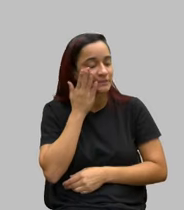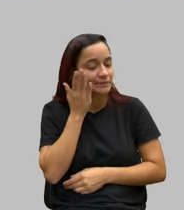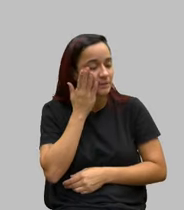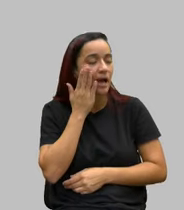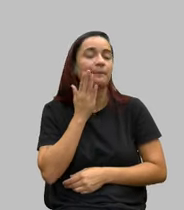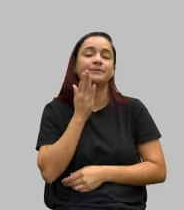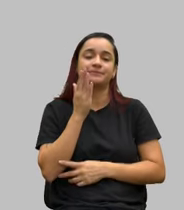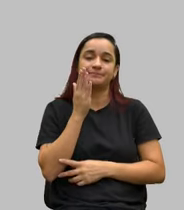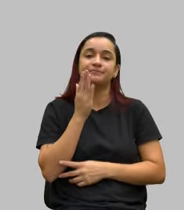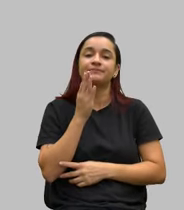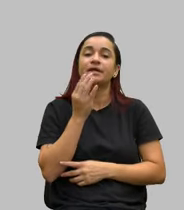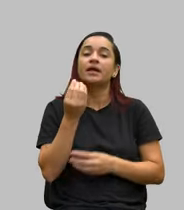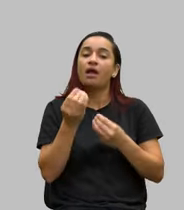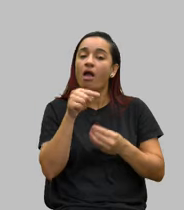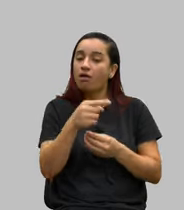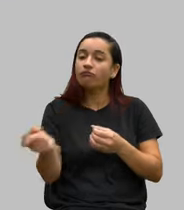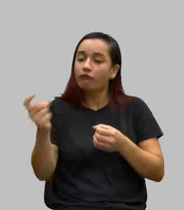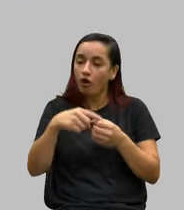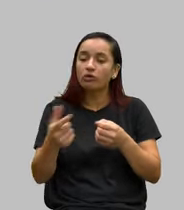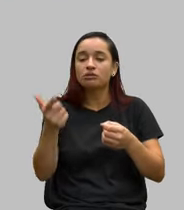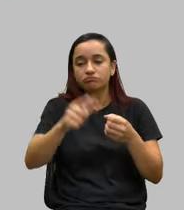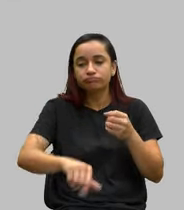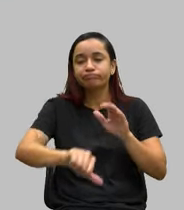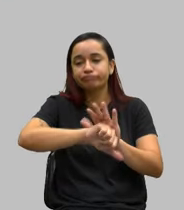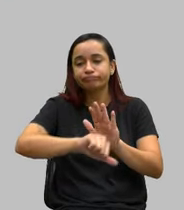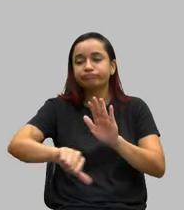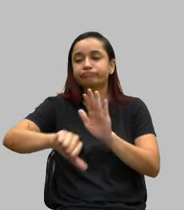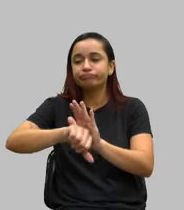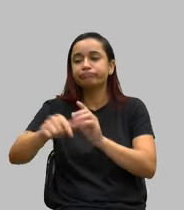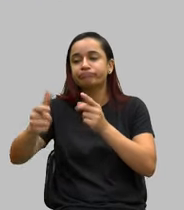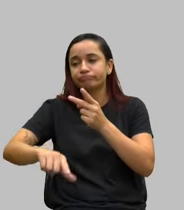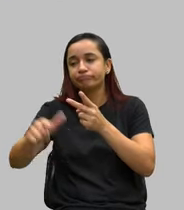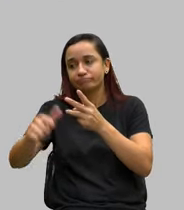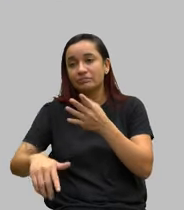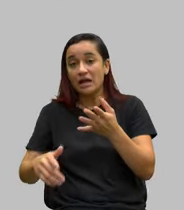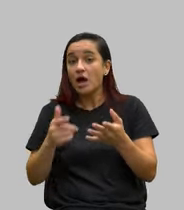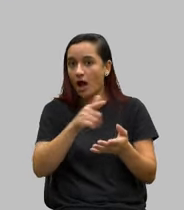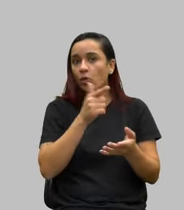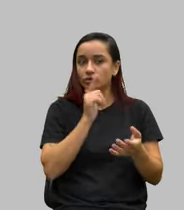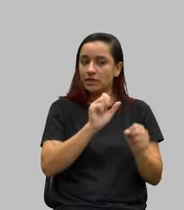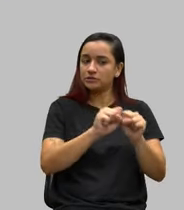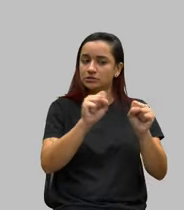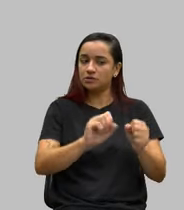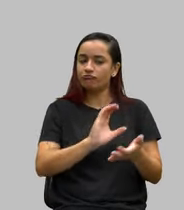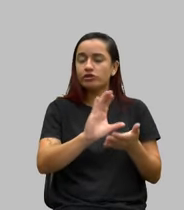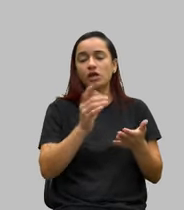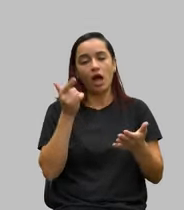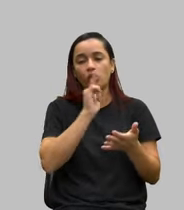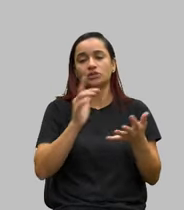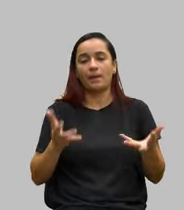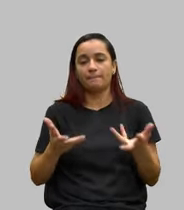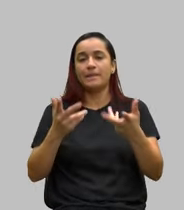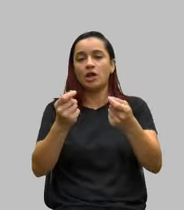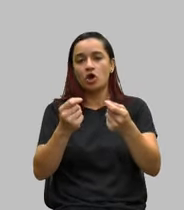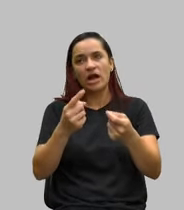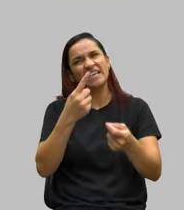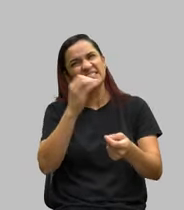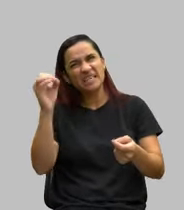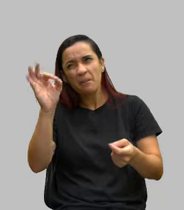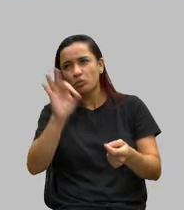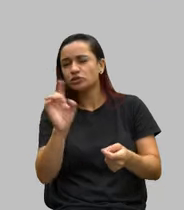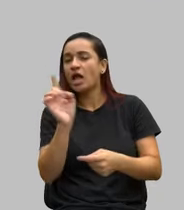que o índice de reincidência e ele é bem menor né Não 100% mas uma boa parte então a